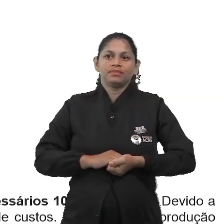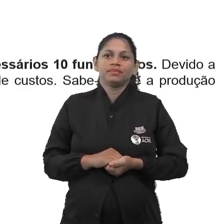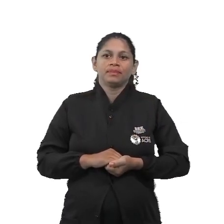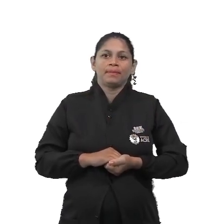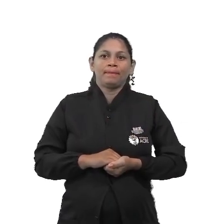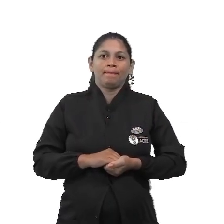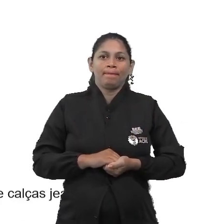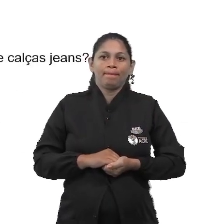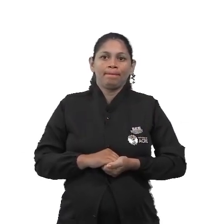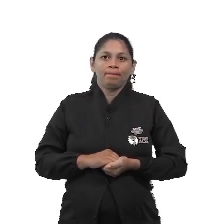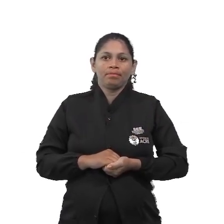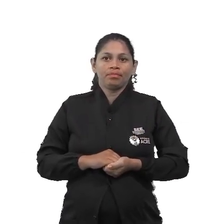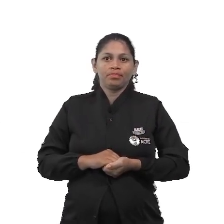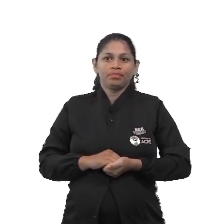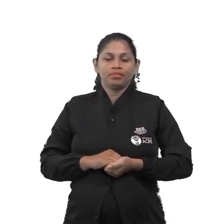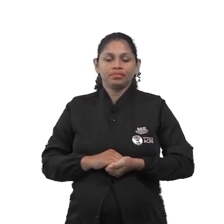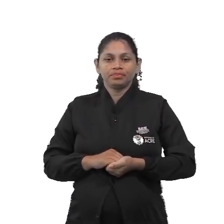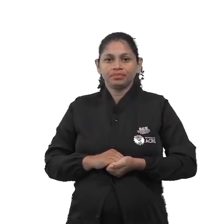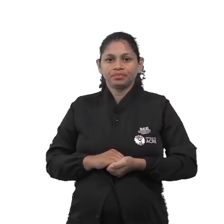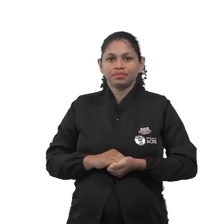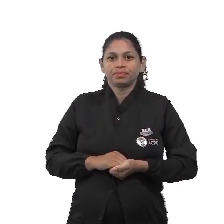a mais uma questãozinha aqui,